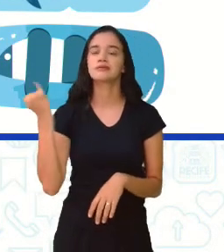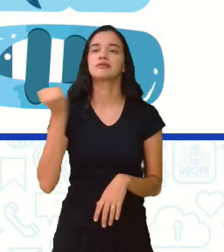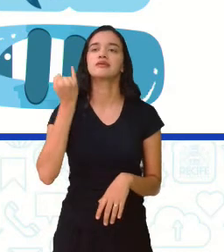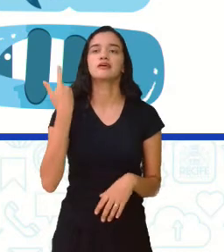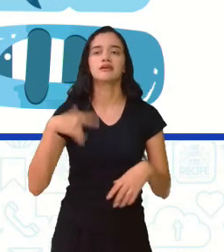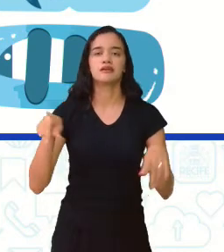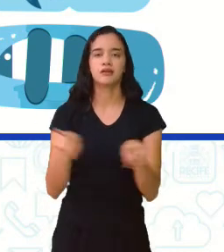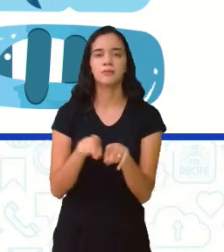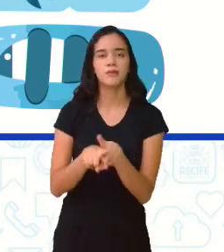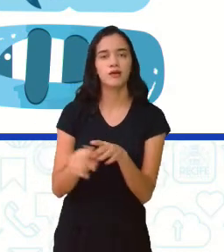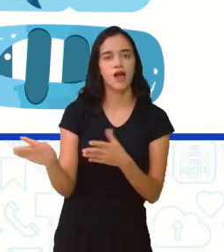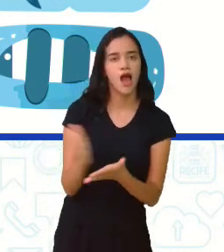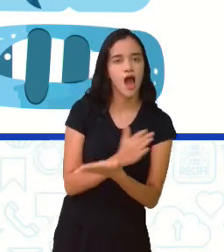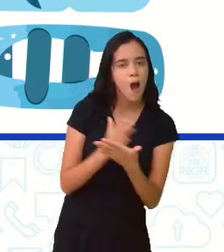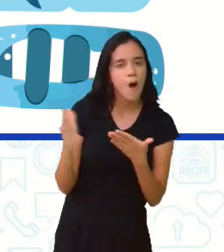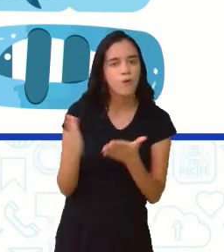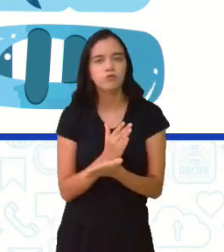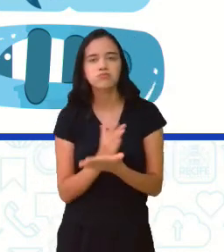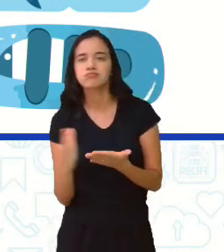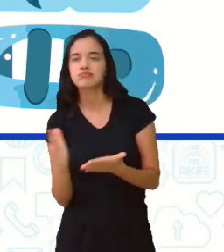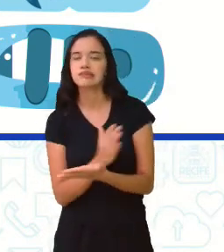até alguns, né,